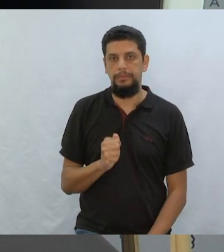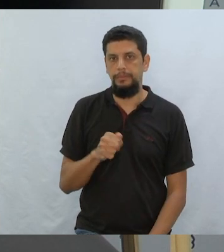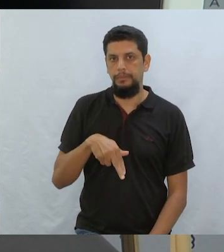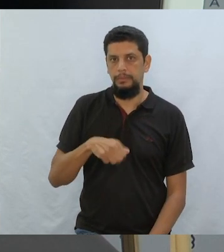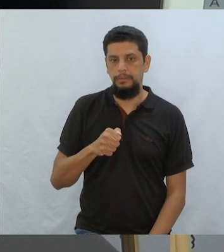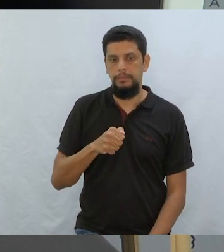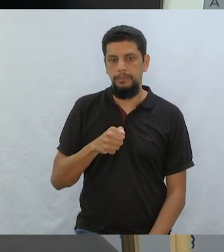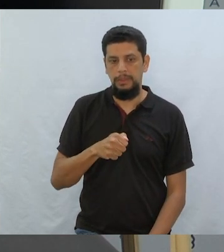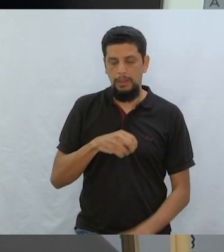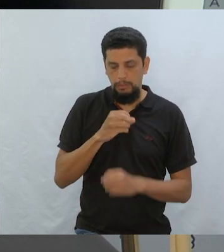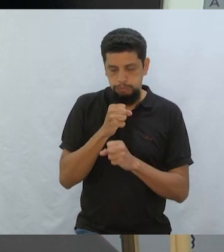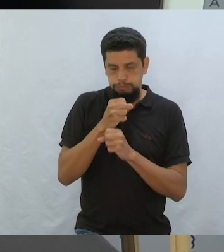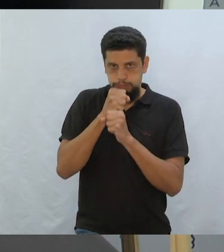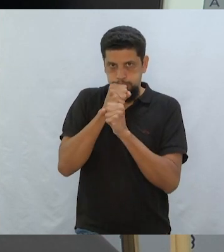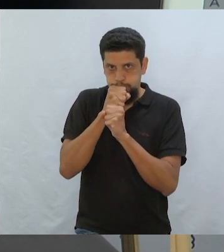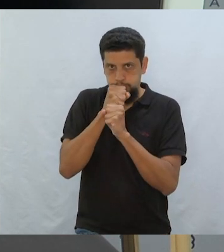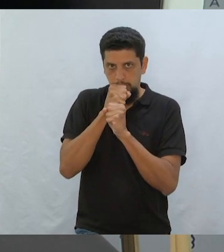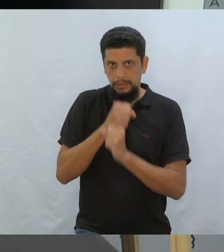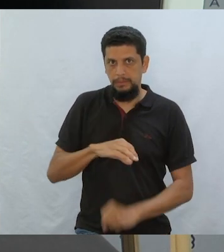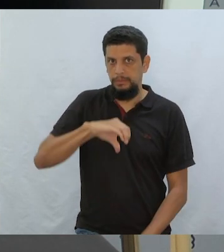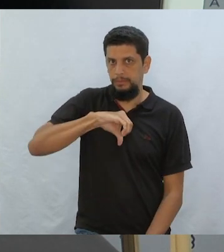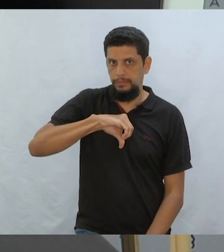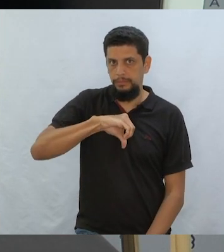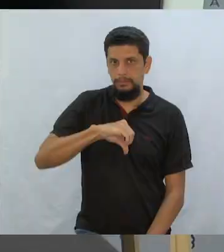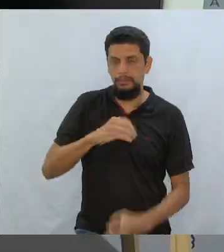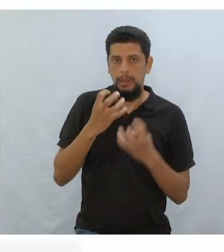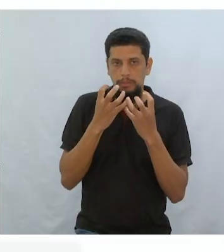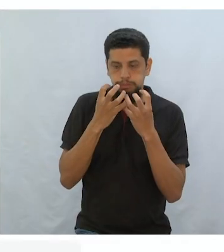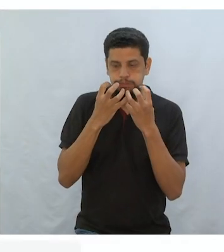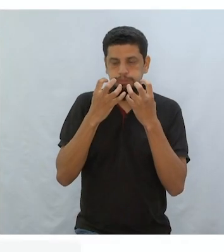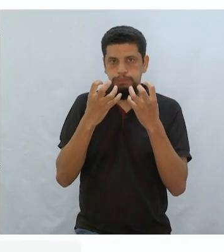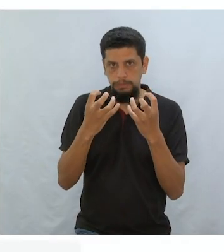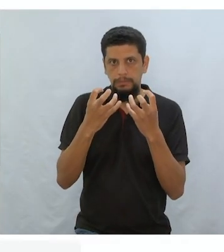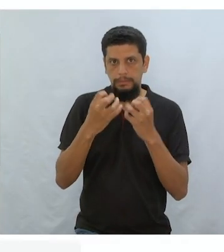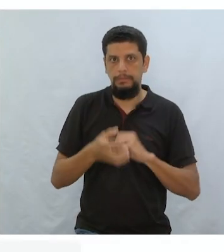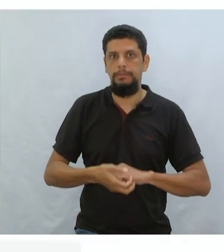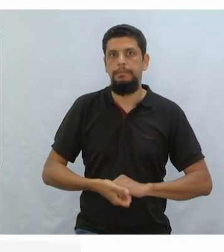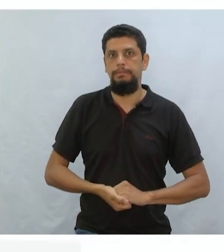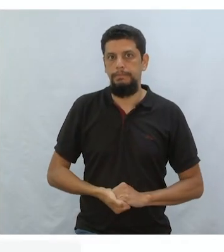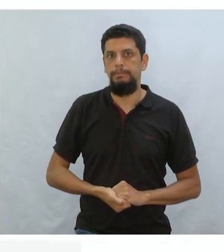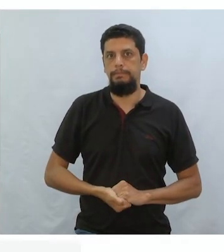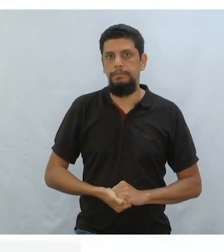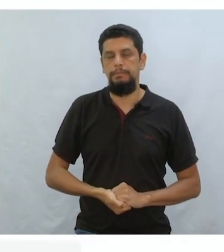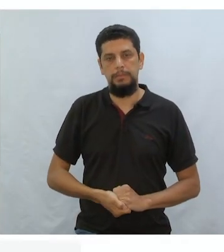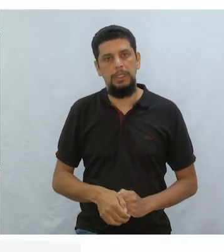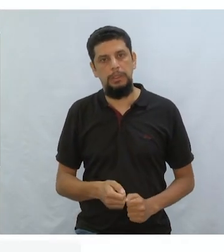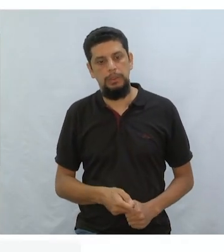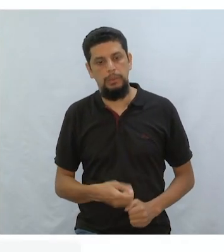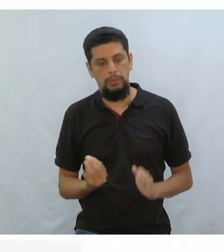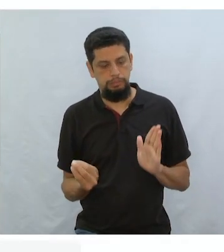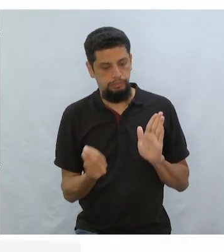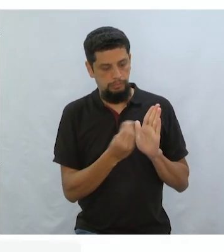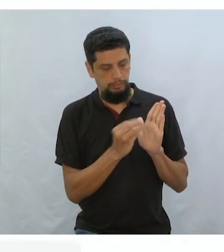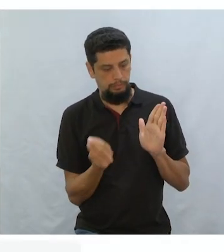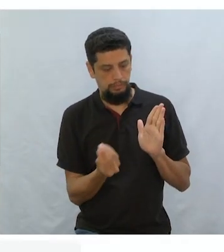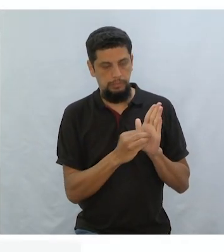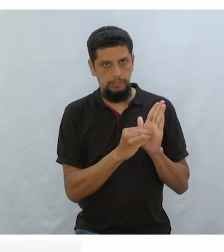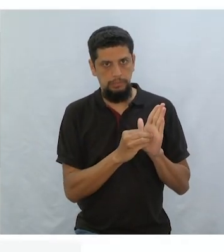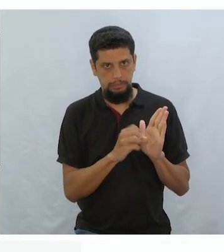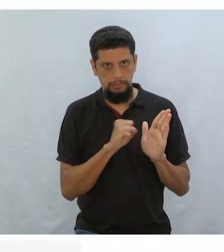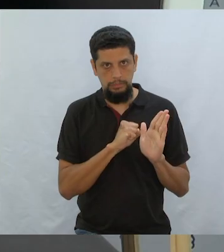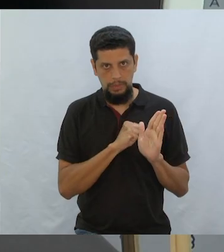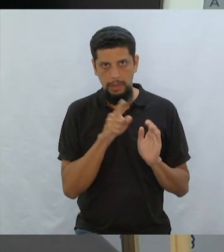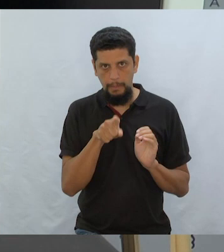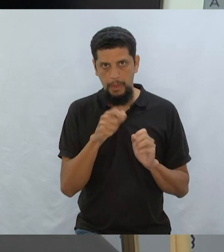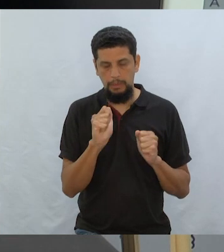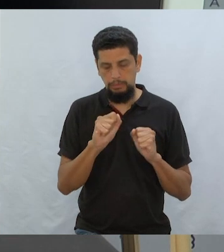a Ana encheu para o aniversário do seu irmão 9 bexigas. Eu vou colocando os números aqui, você pode